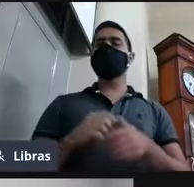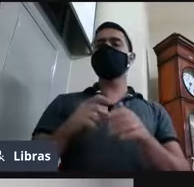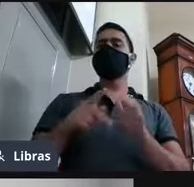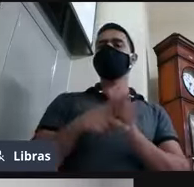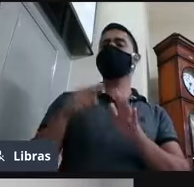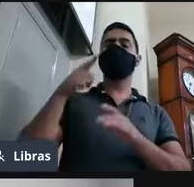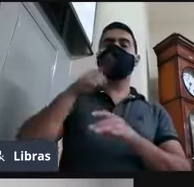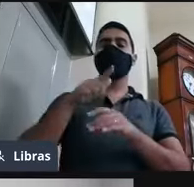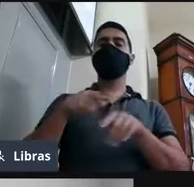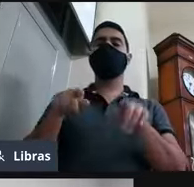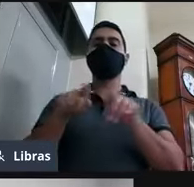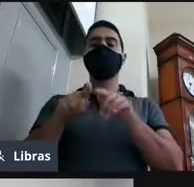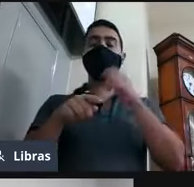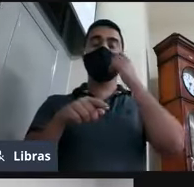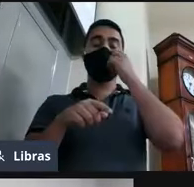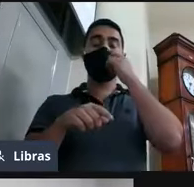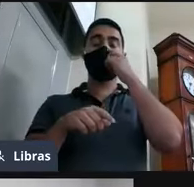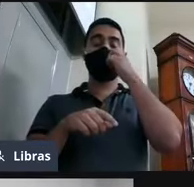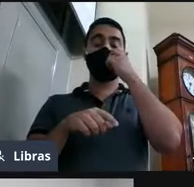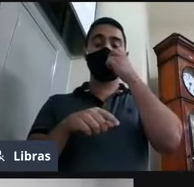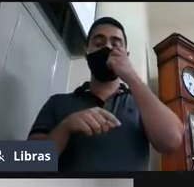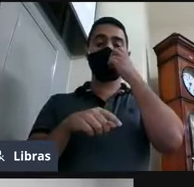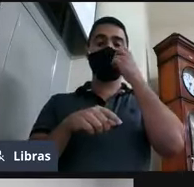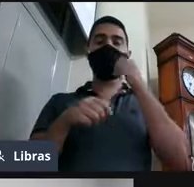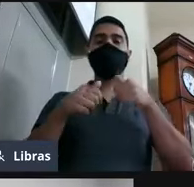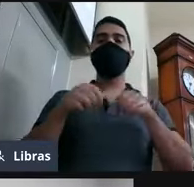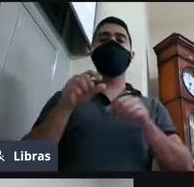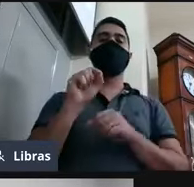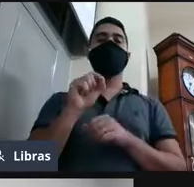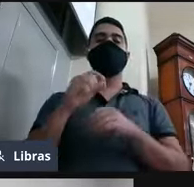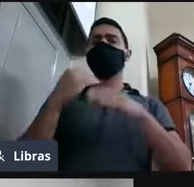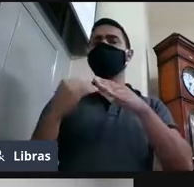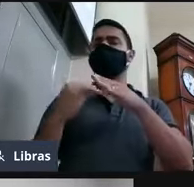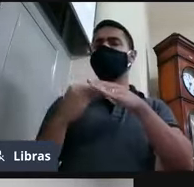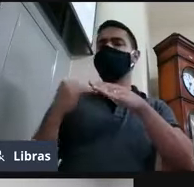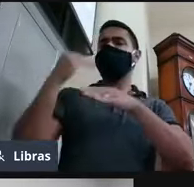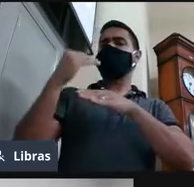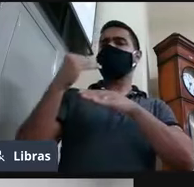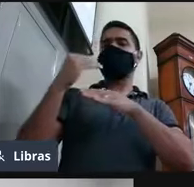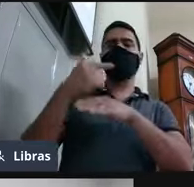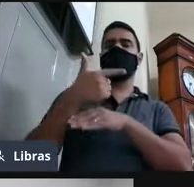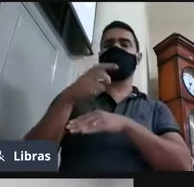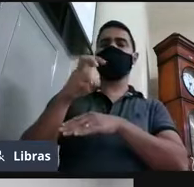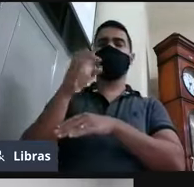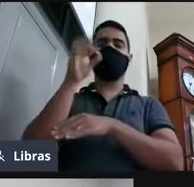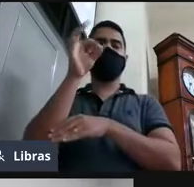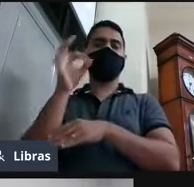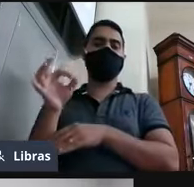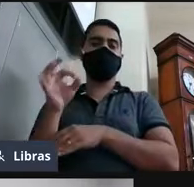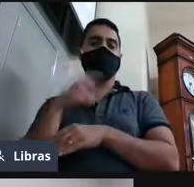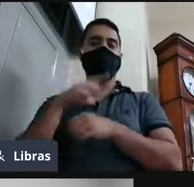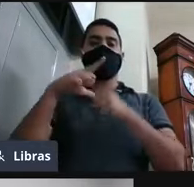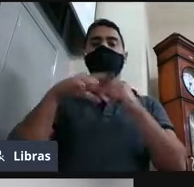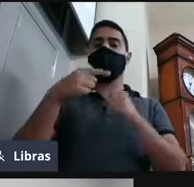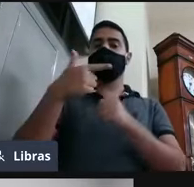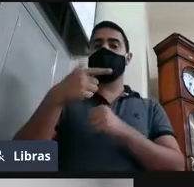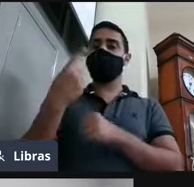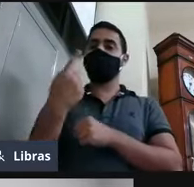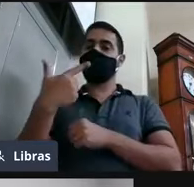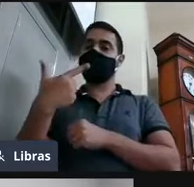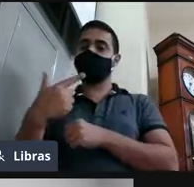e cota-parte de impostos transferidos, ficando, portanto, acima do limite mínimo de 25% previsto no artigo 212 da